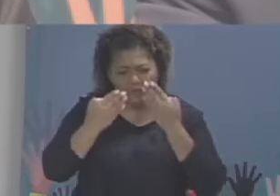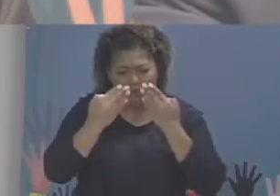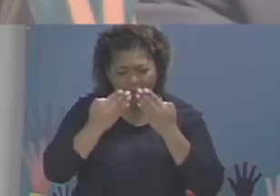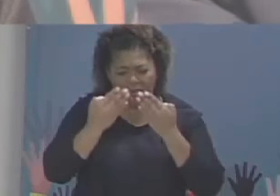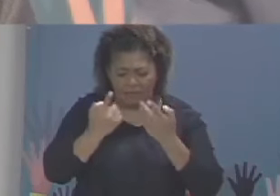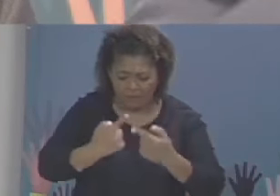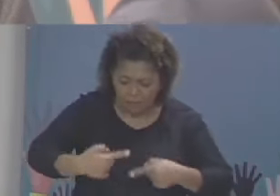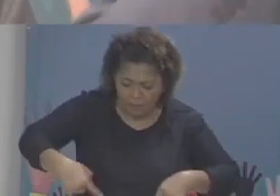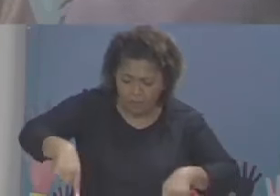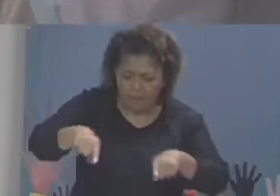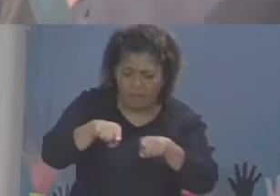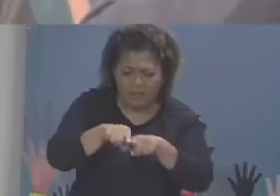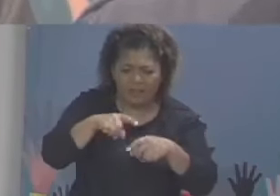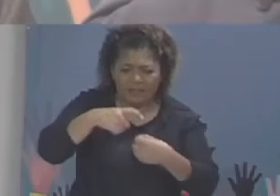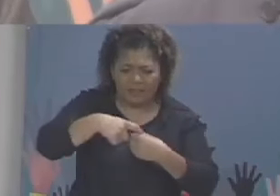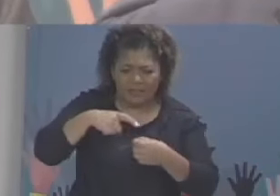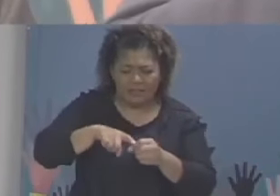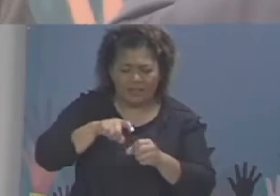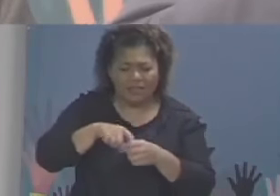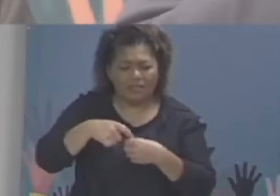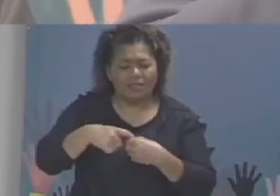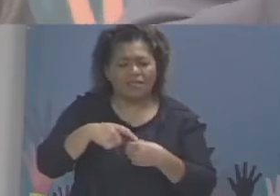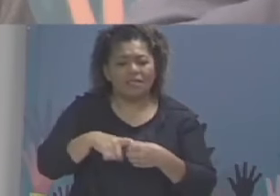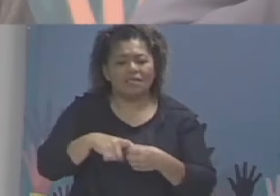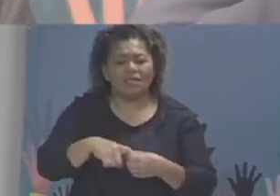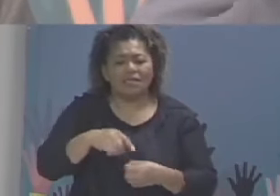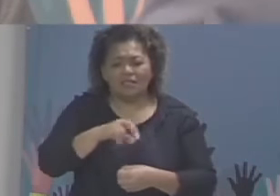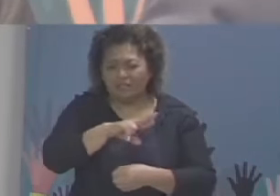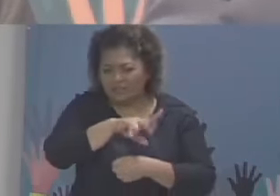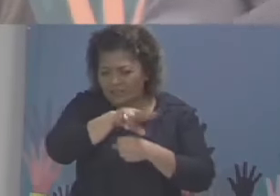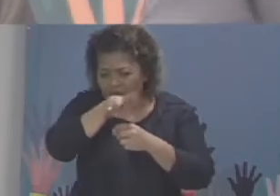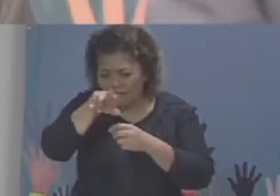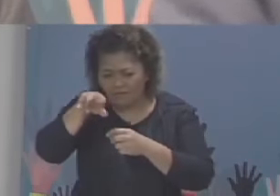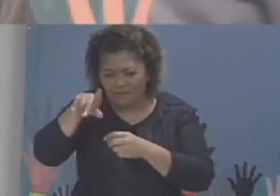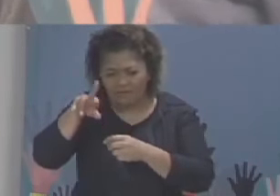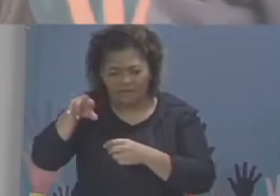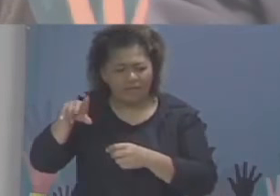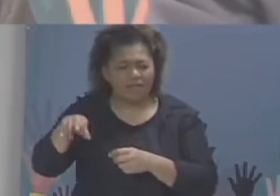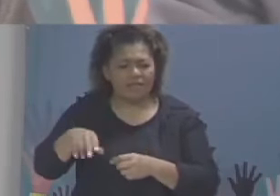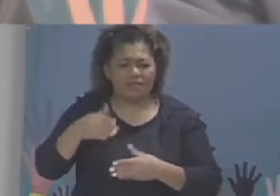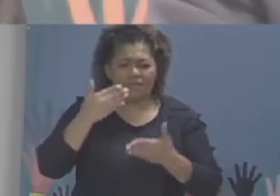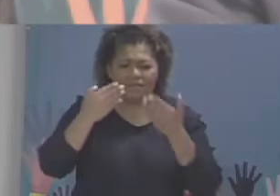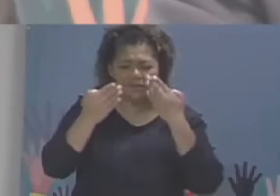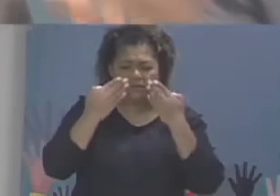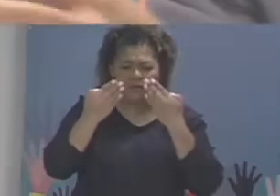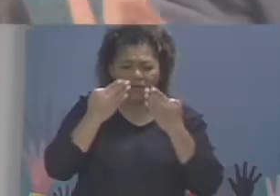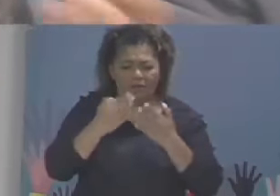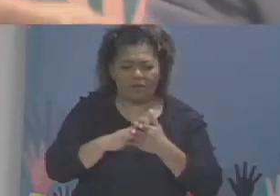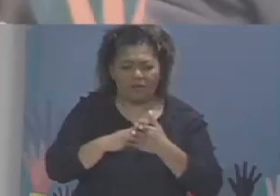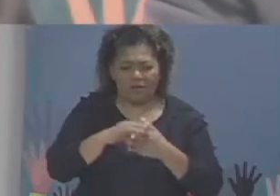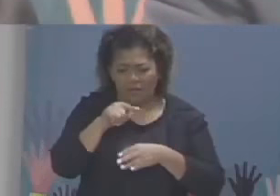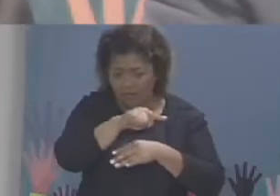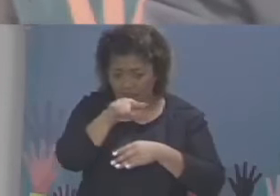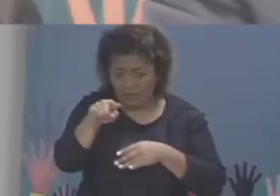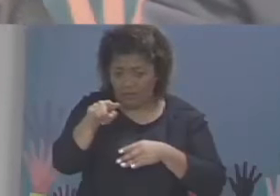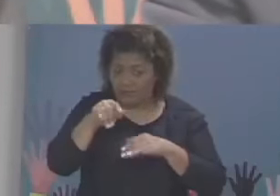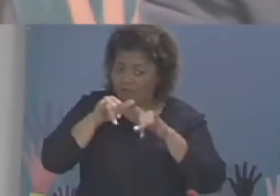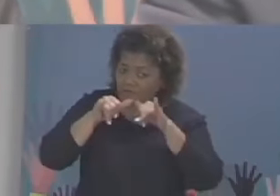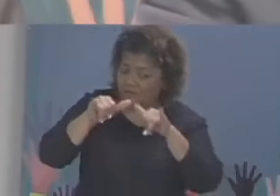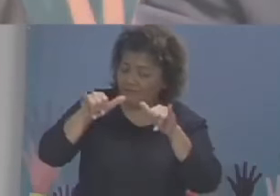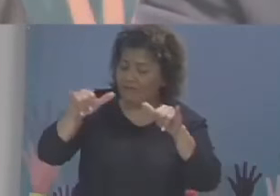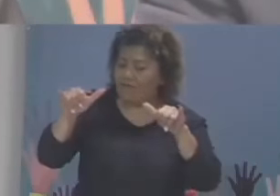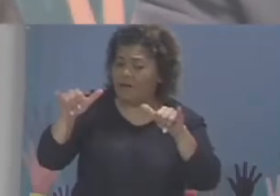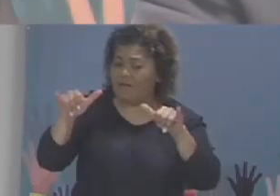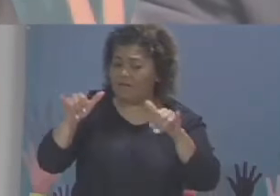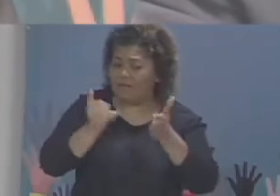nossa categoria. Nós temos que contar com a parceria da categoria via o Centro de Orientação do Trabalho em Psicologia, Orienta-Psi. E vocês vão nos informar a partir